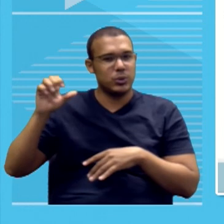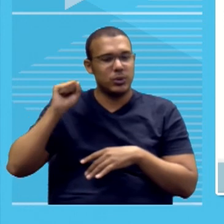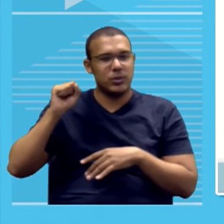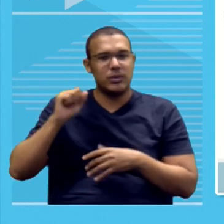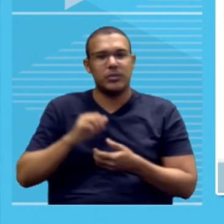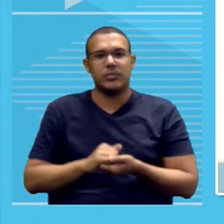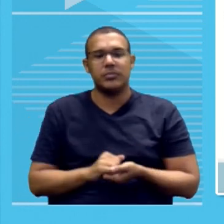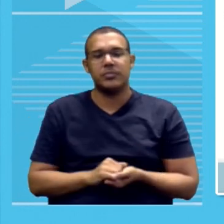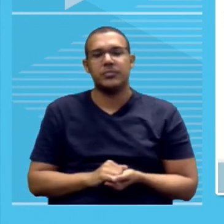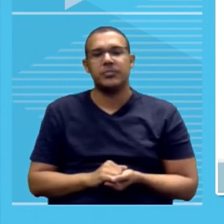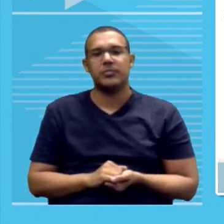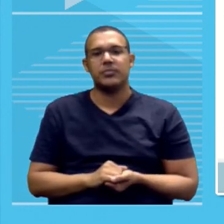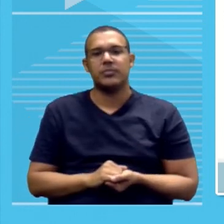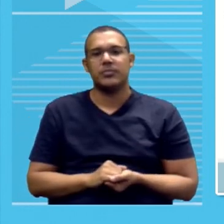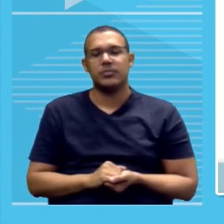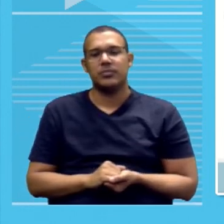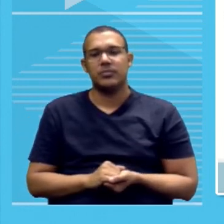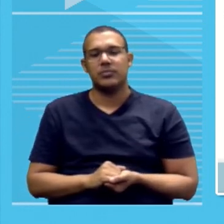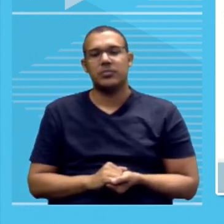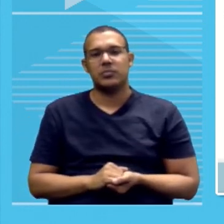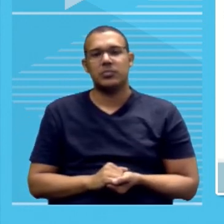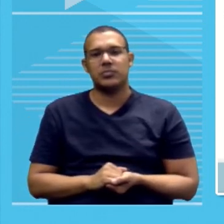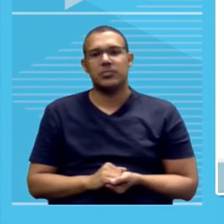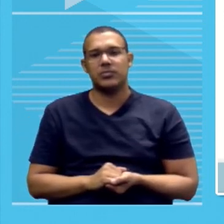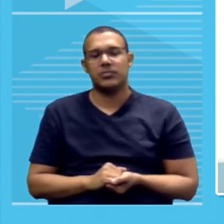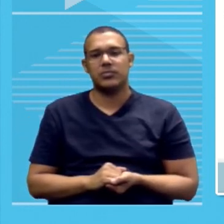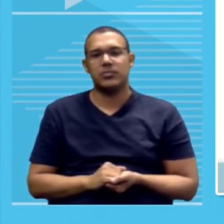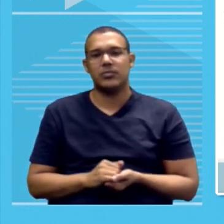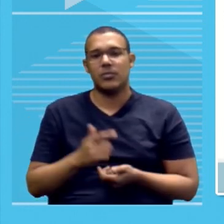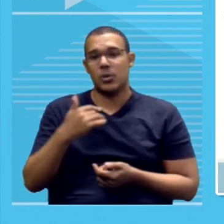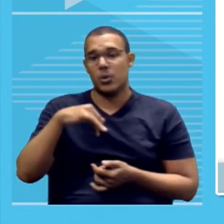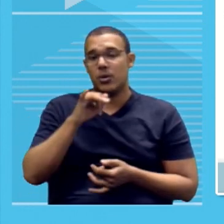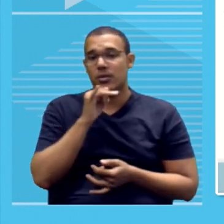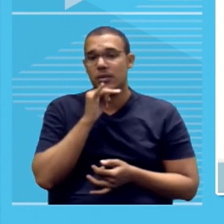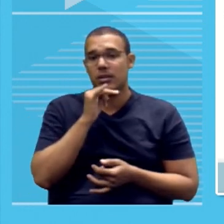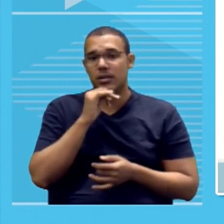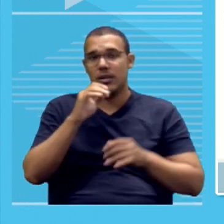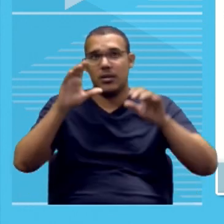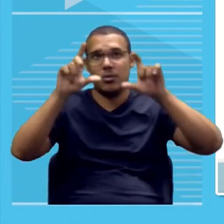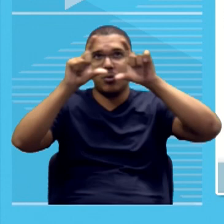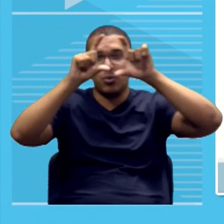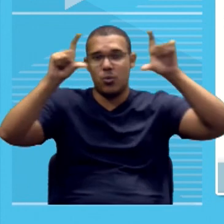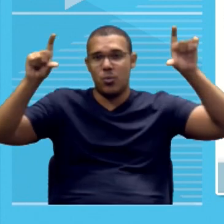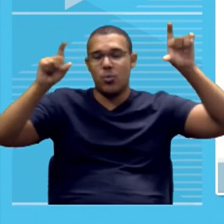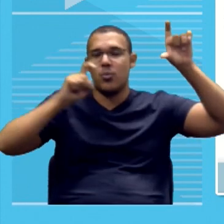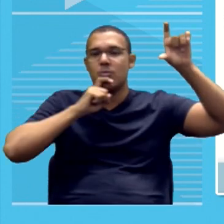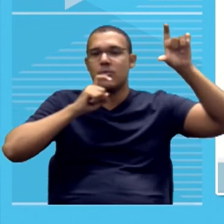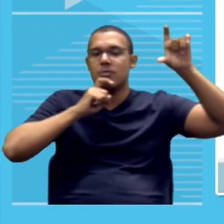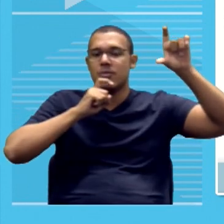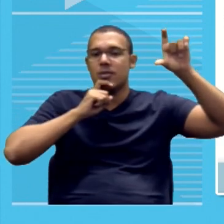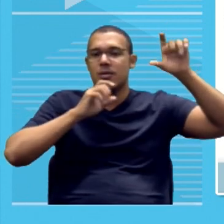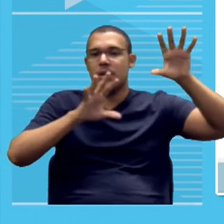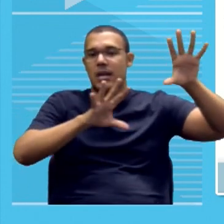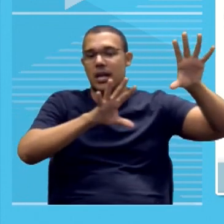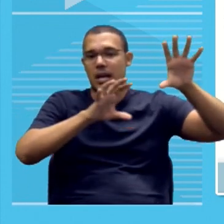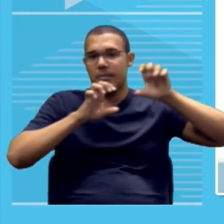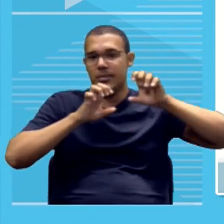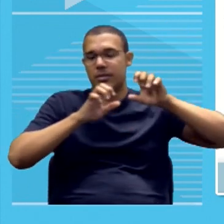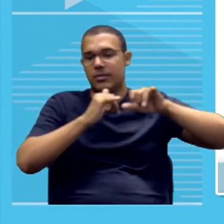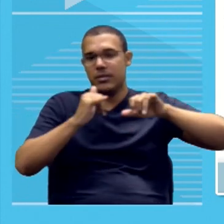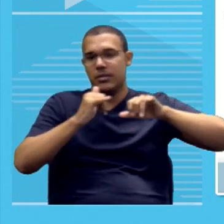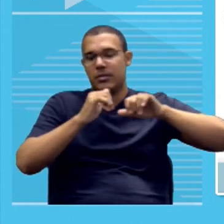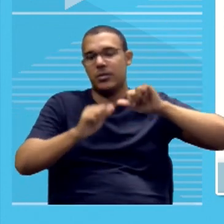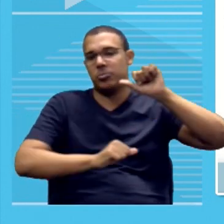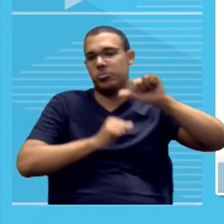acontecendo, certo? Outro exemplo de receptor, ar-condicionado. Ar-condicionado pega a energia elétrica e transforma no